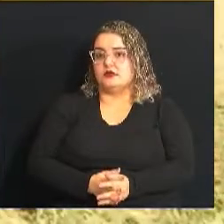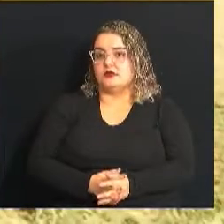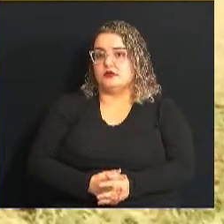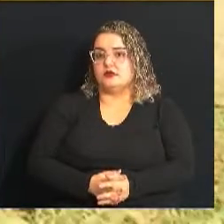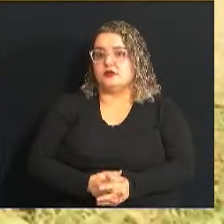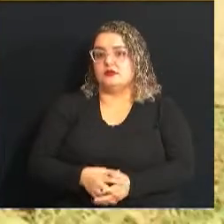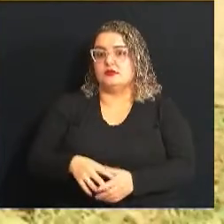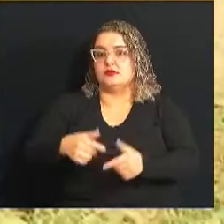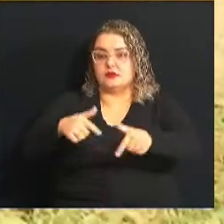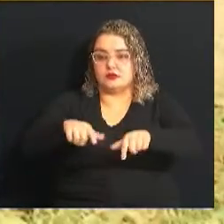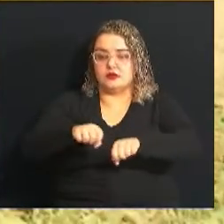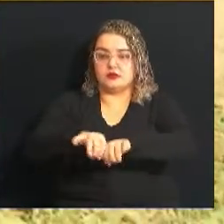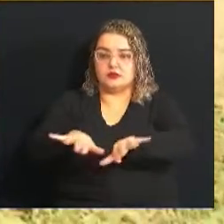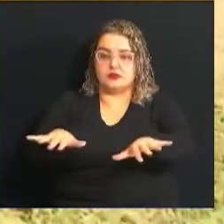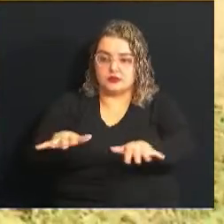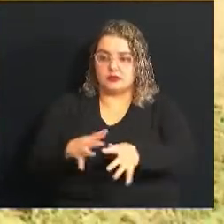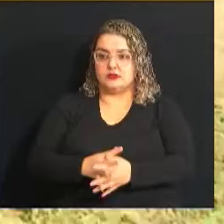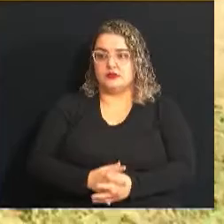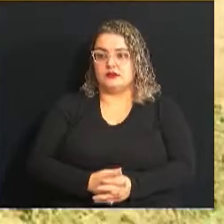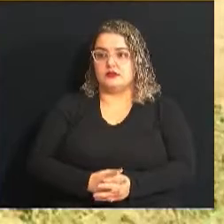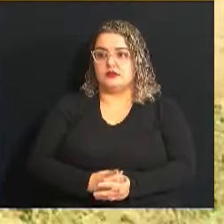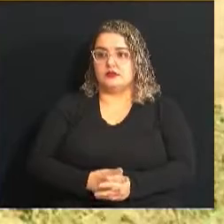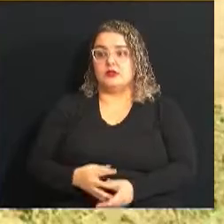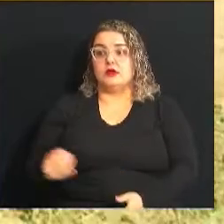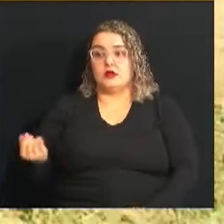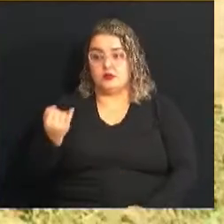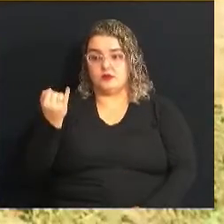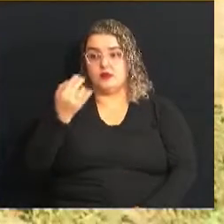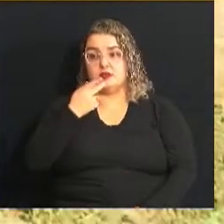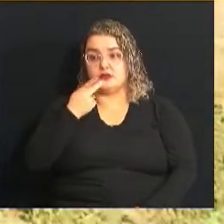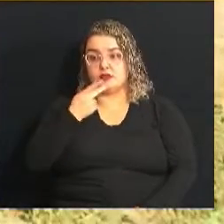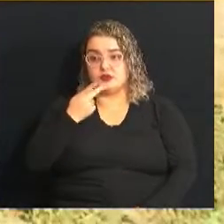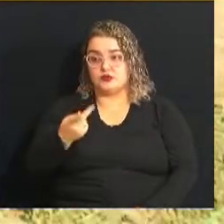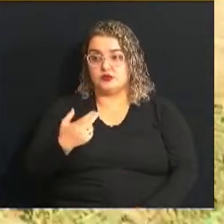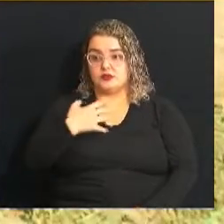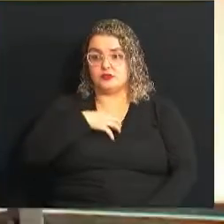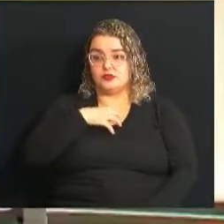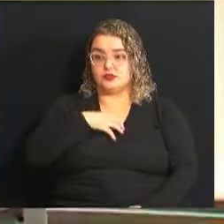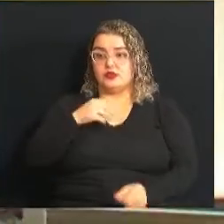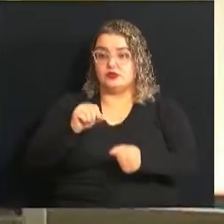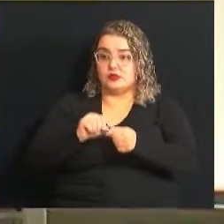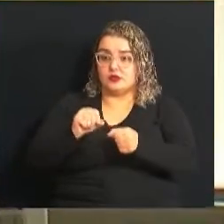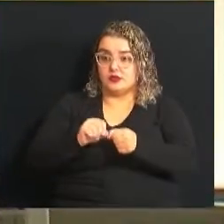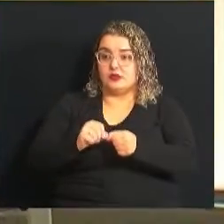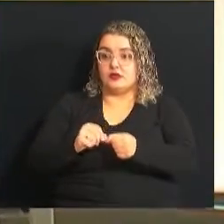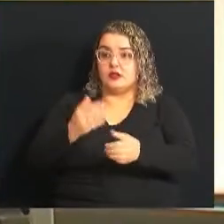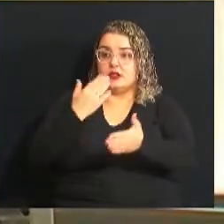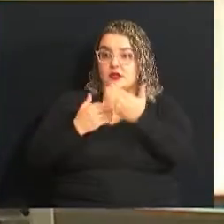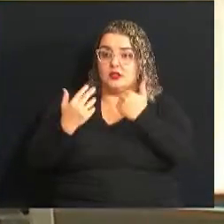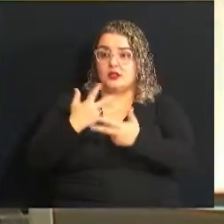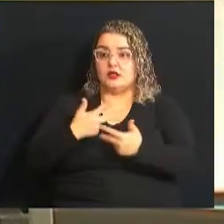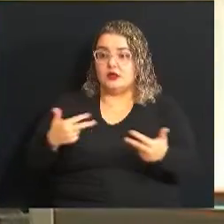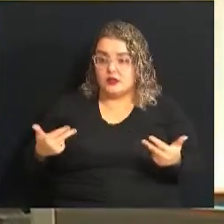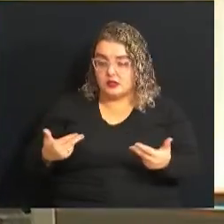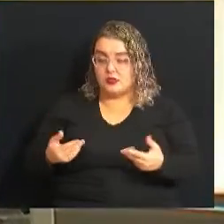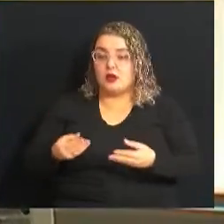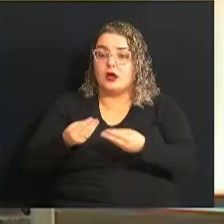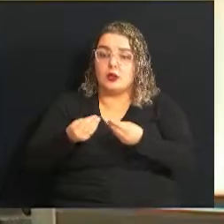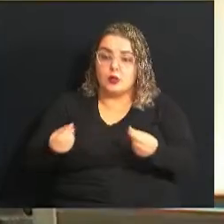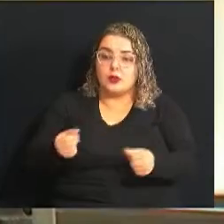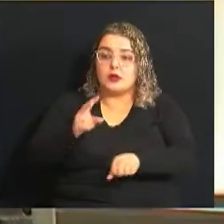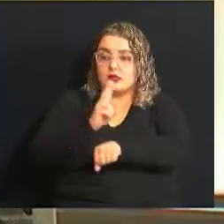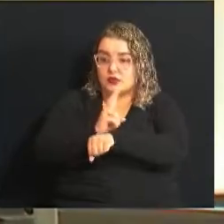distribuição. É muito importante falar, né, da maneira que é feita a refeição, com a qualidade, o cuidado, não